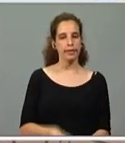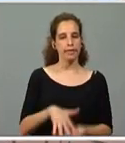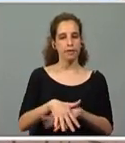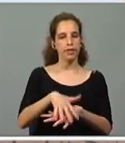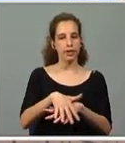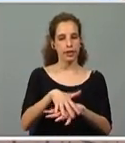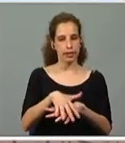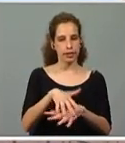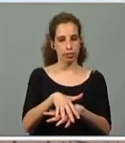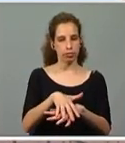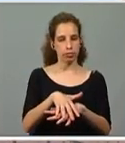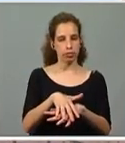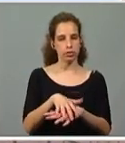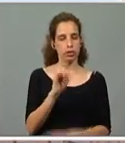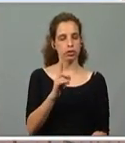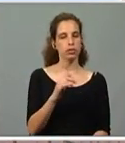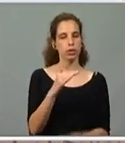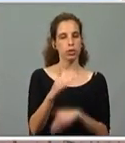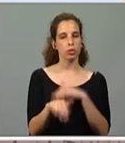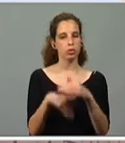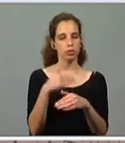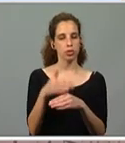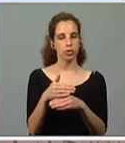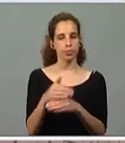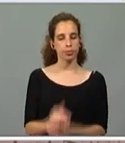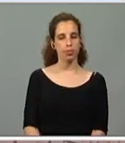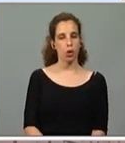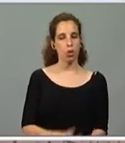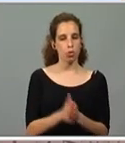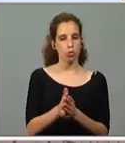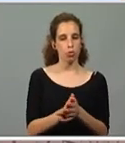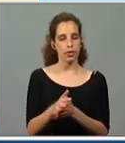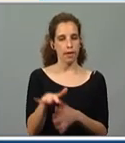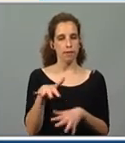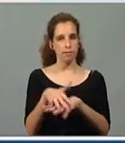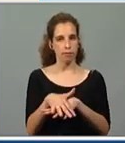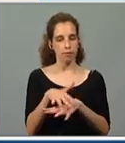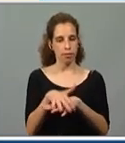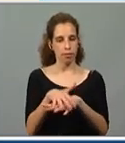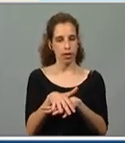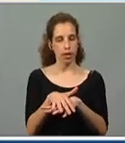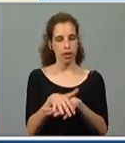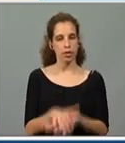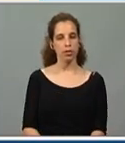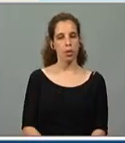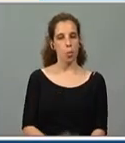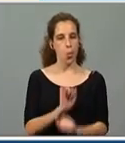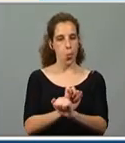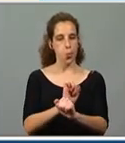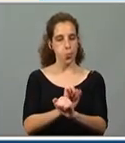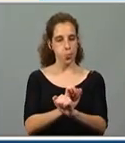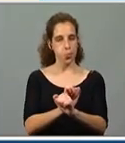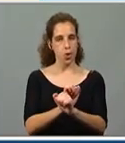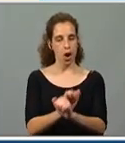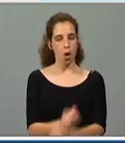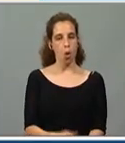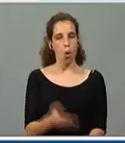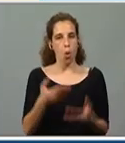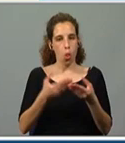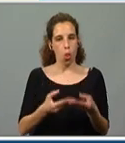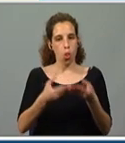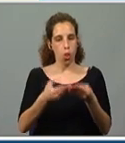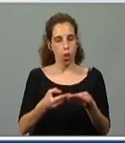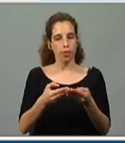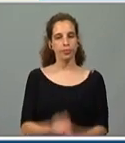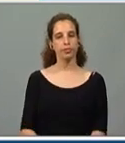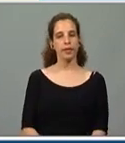Ora, a filtração é um processo em que se recorre a um filtro, a um sistema que vai reter as partículas sólidas,